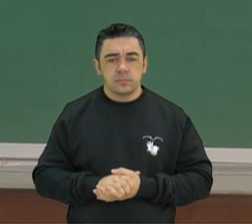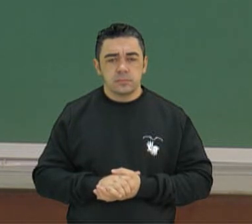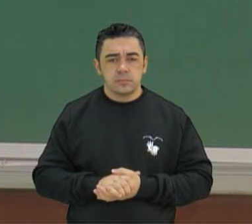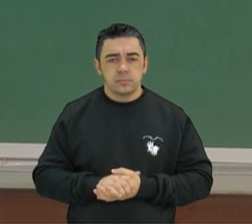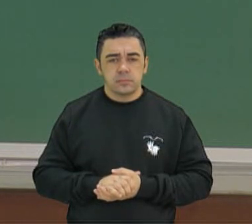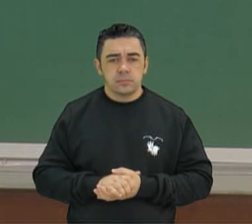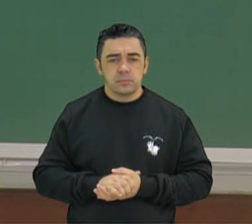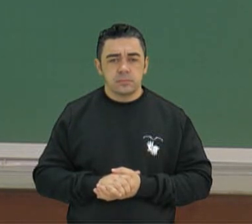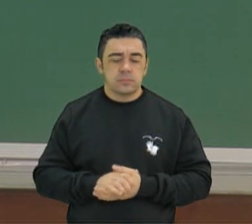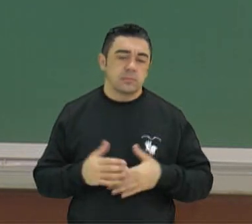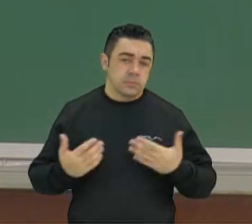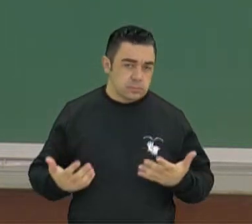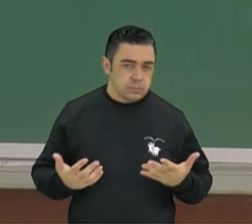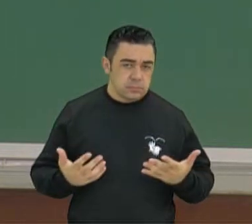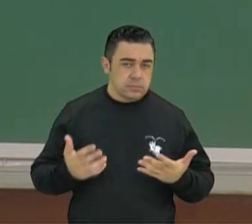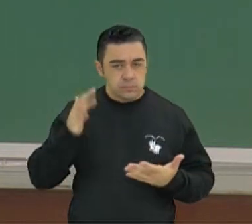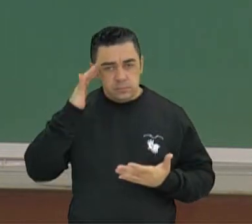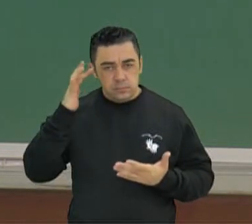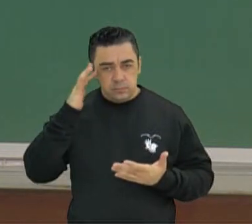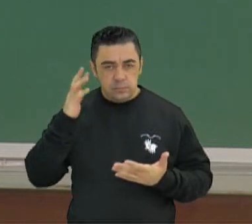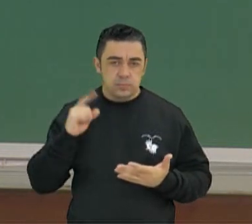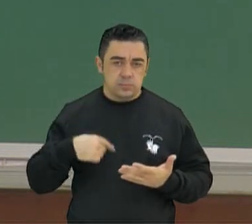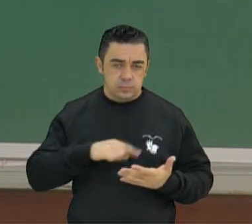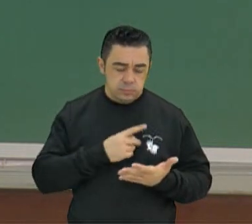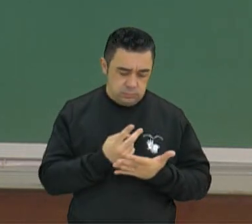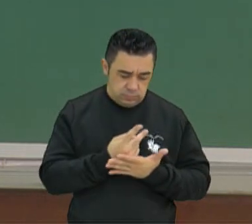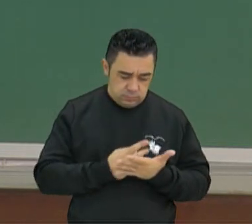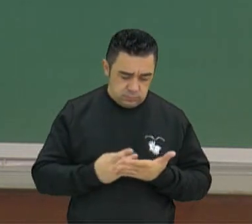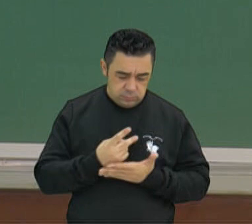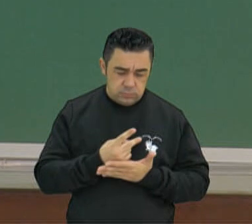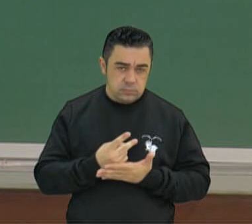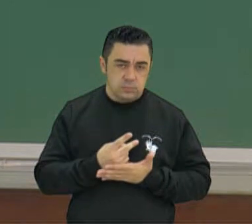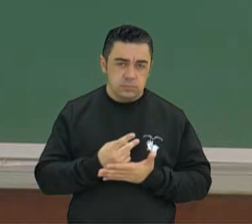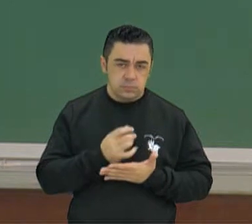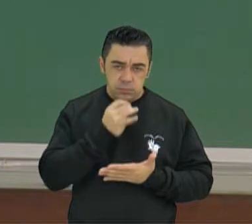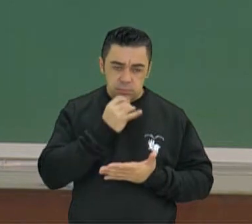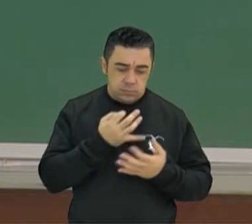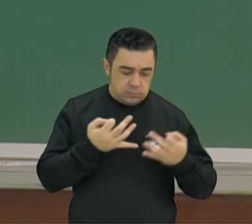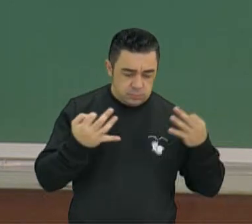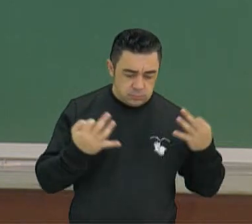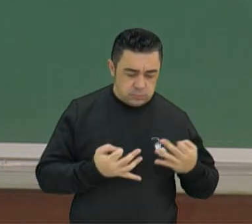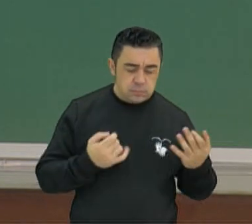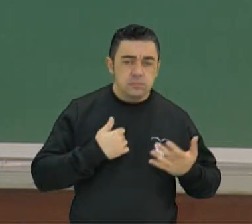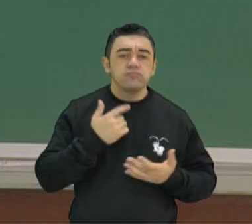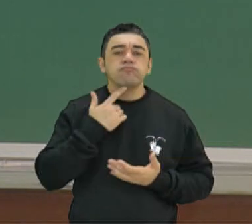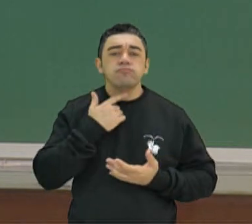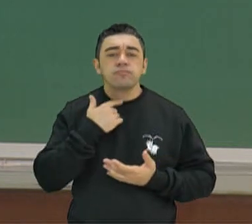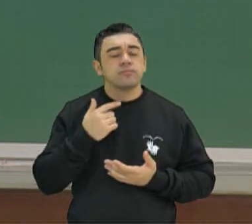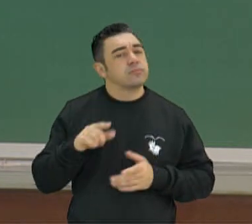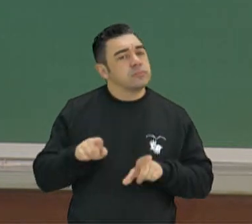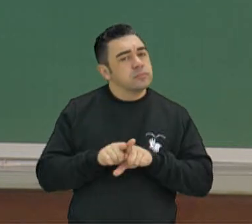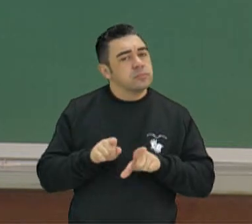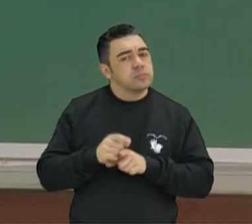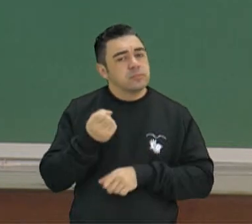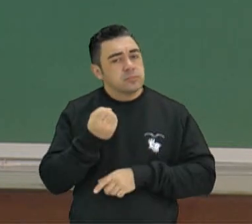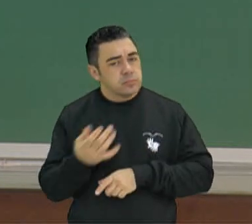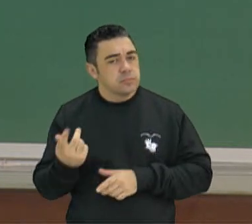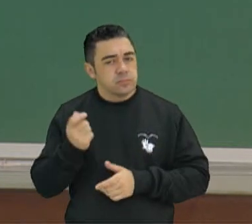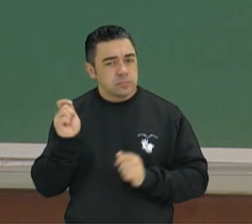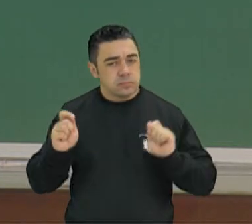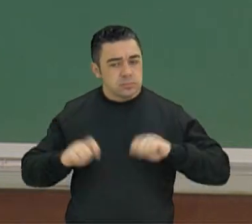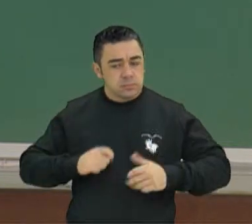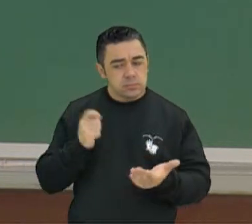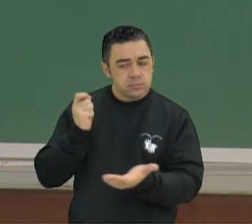Como um rascunho que pode ser refeito ou aperfeiçoado de acordo com o desejo e o bolso do indivíduo. Então, essa citação